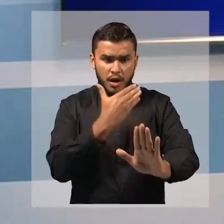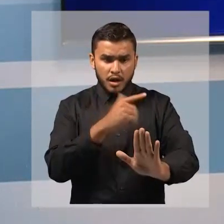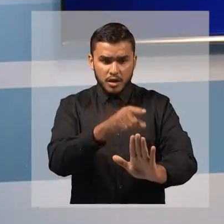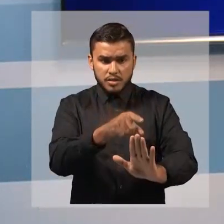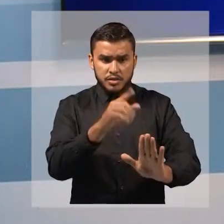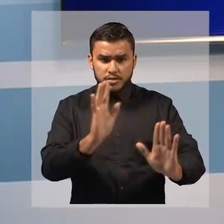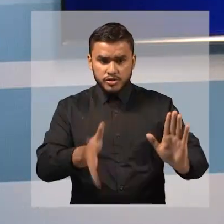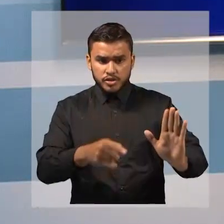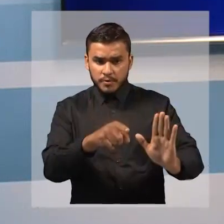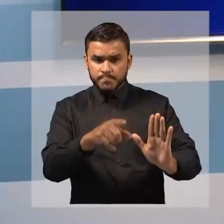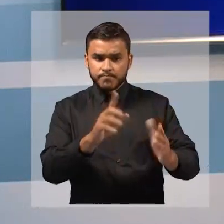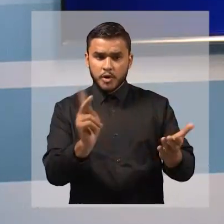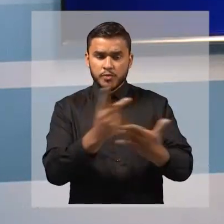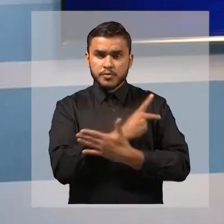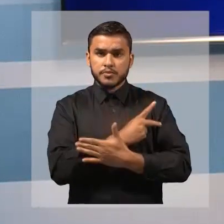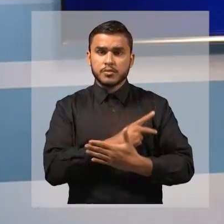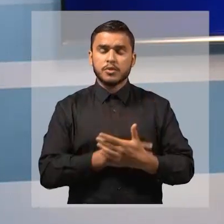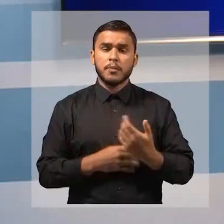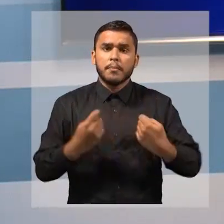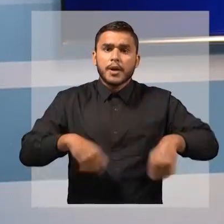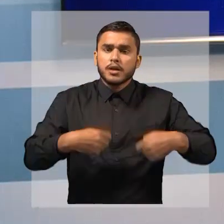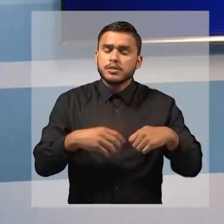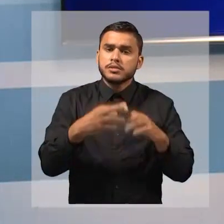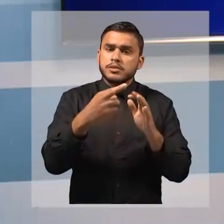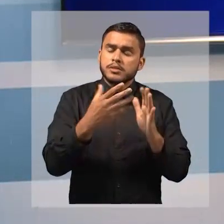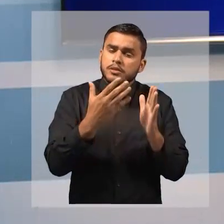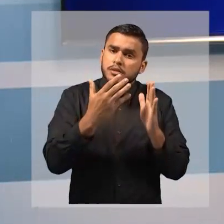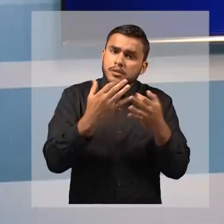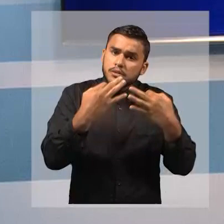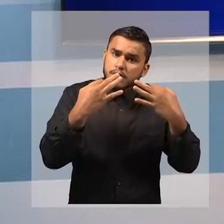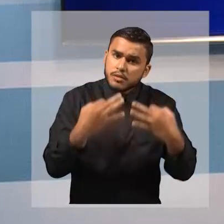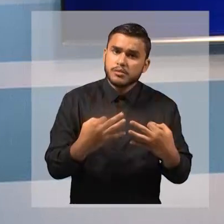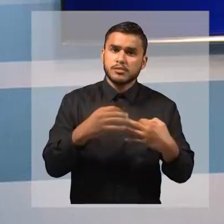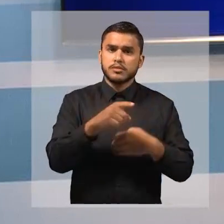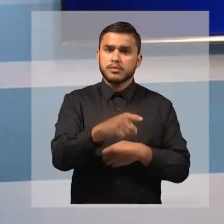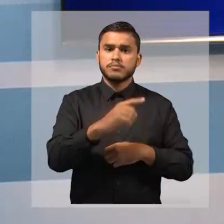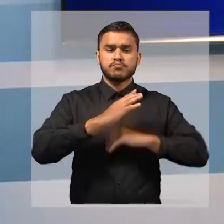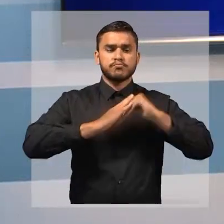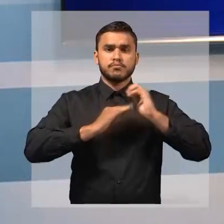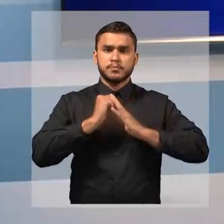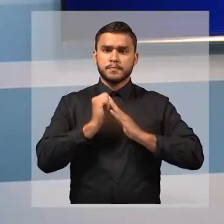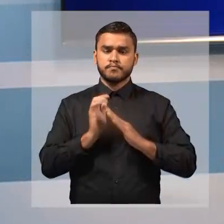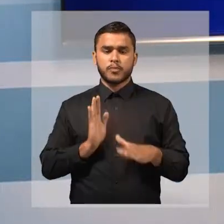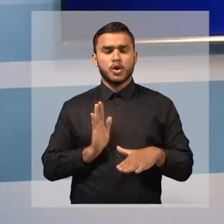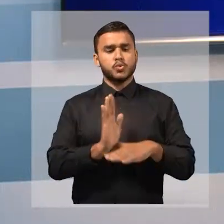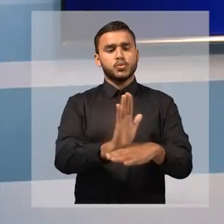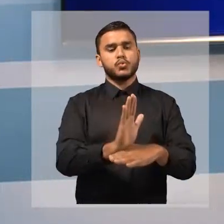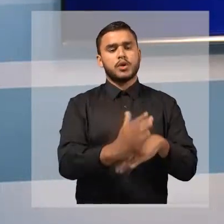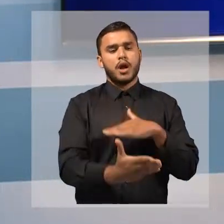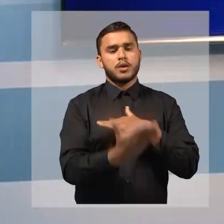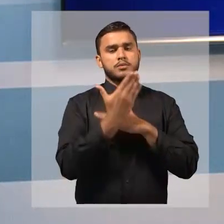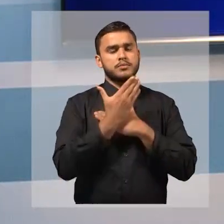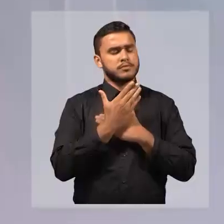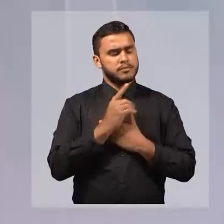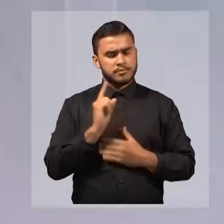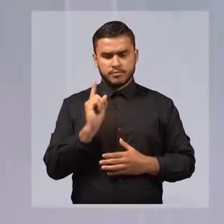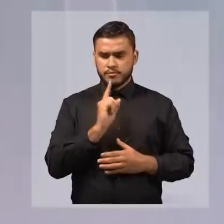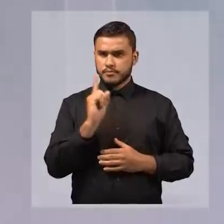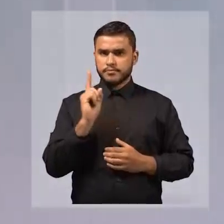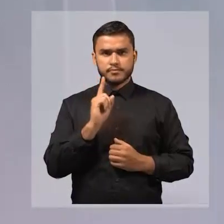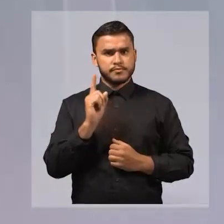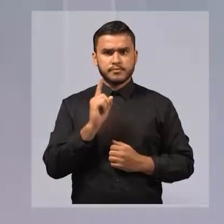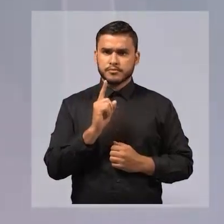se eventualmente já tiver passado pela vida pública. São pré-requisitos necessários apenas. Isso não tem nada de toma lá da